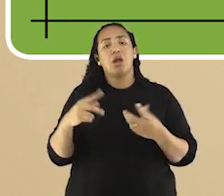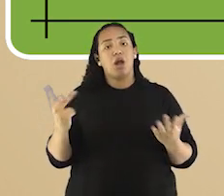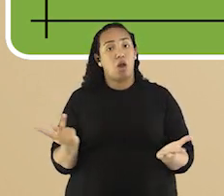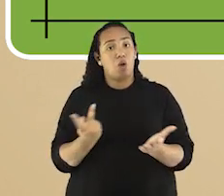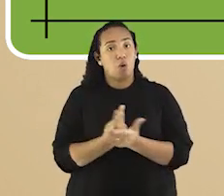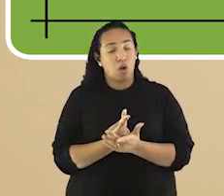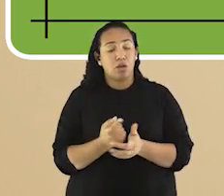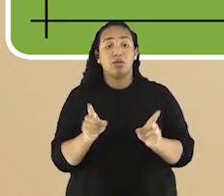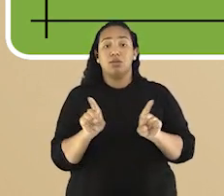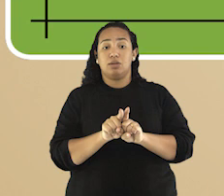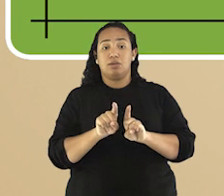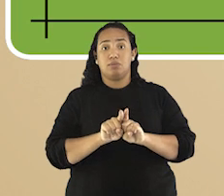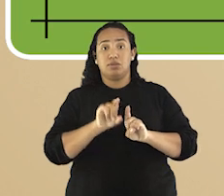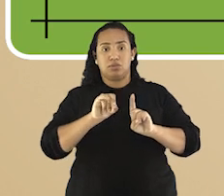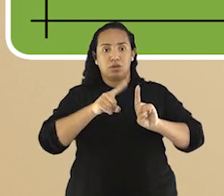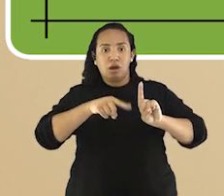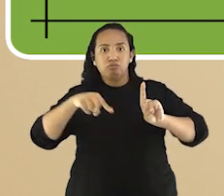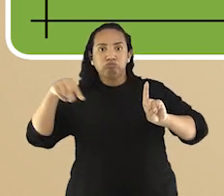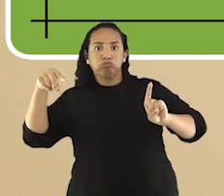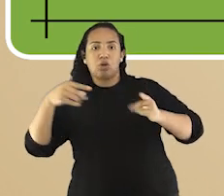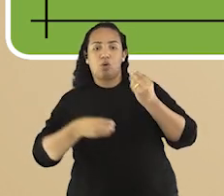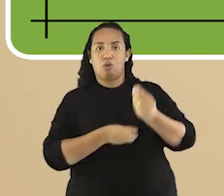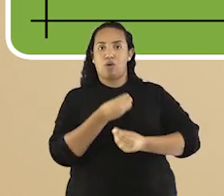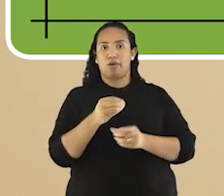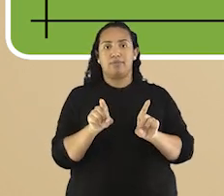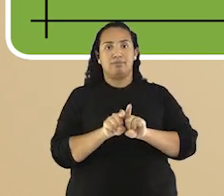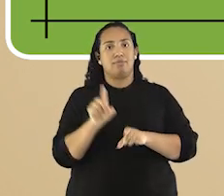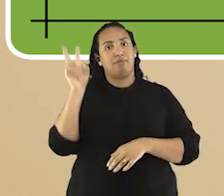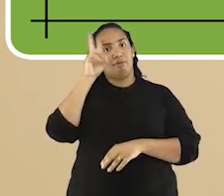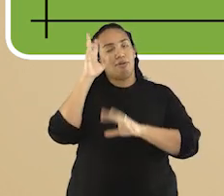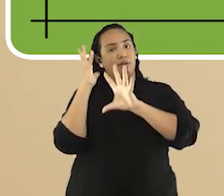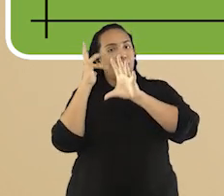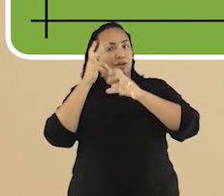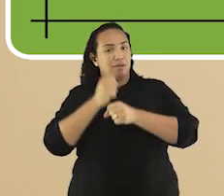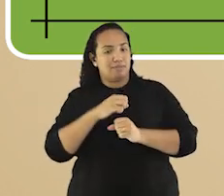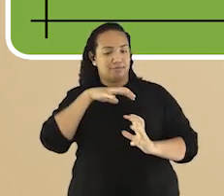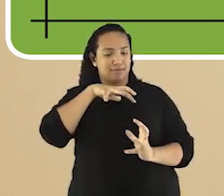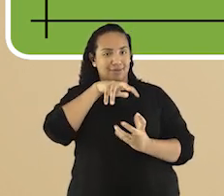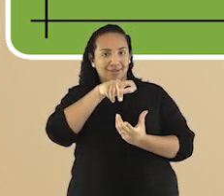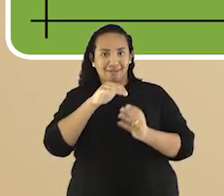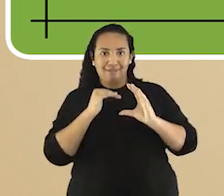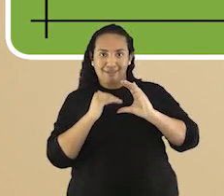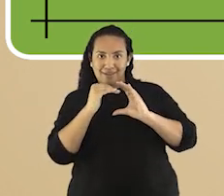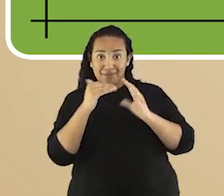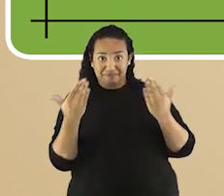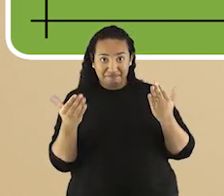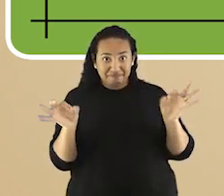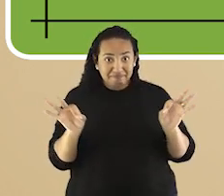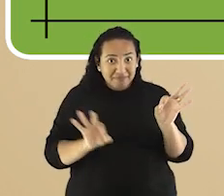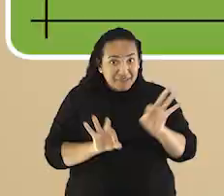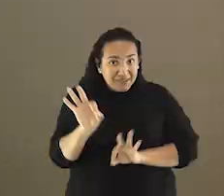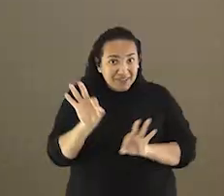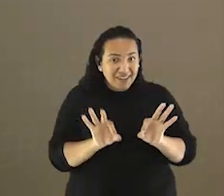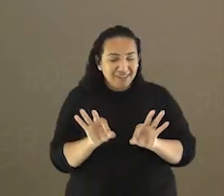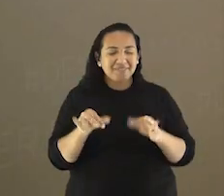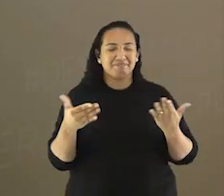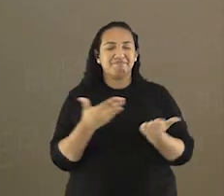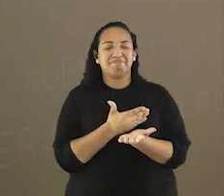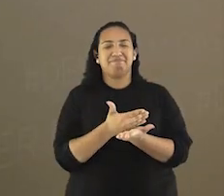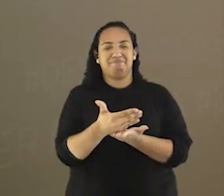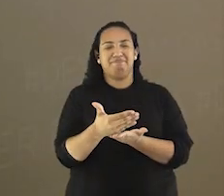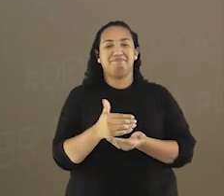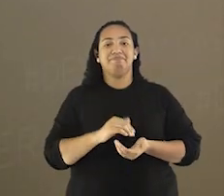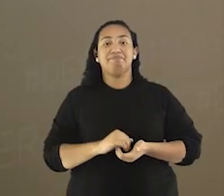dos terremotos e relembrar as camadas da Terra. E aí, estão preparados? Vamos lá para mais uma aula.